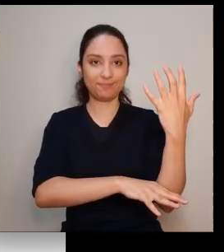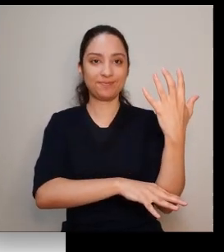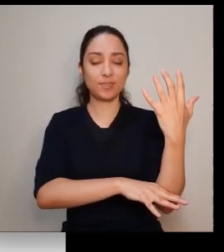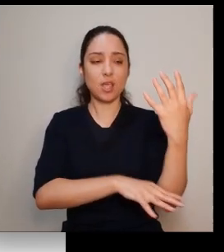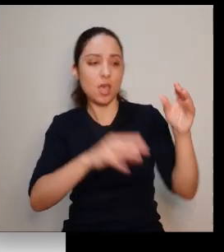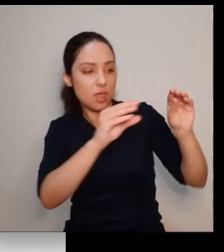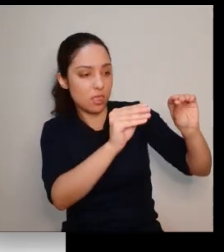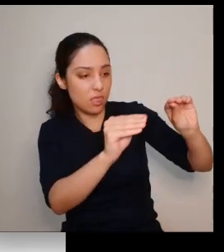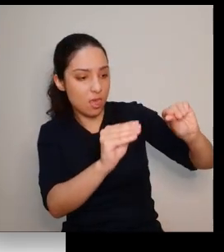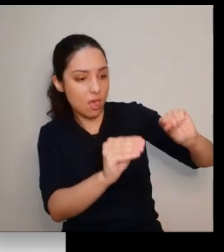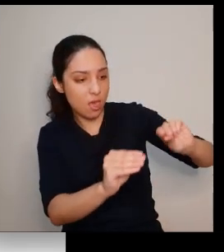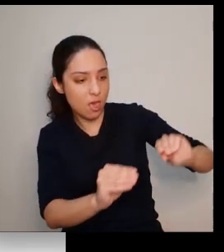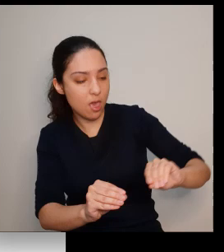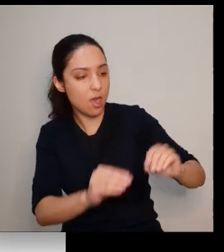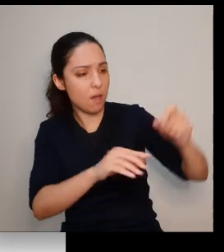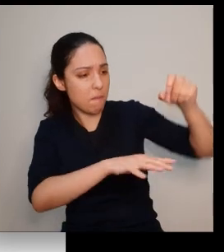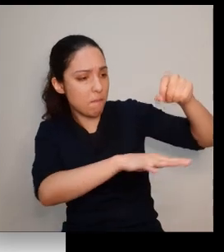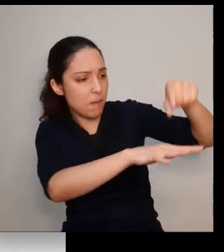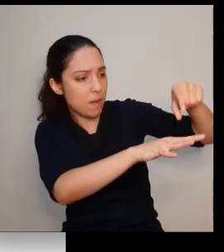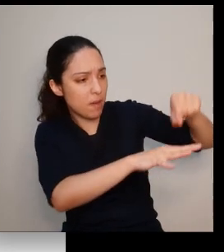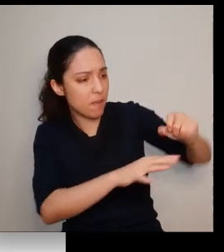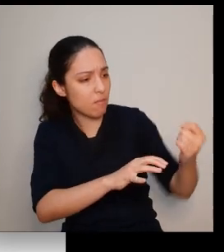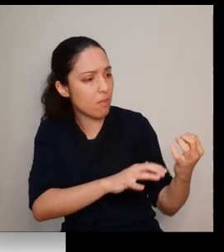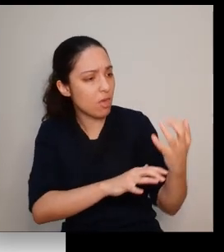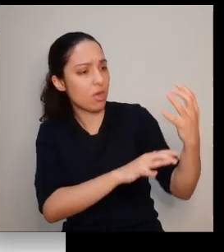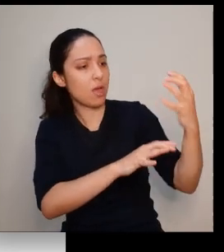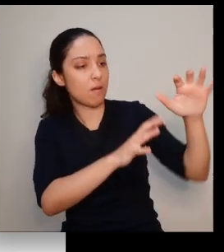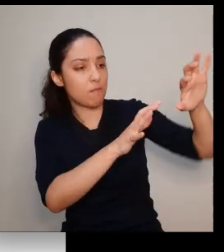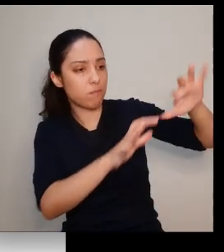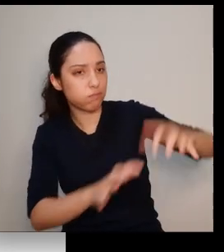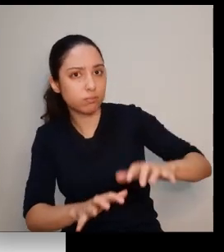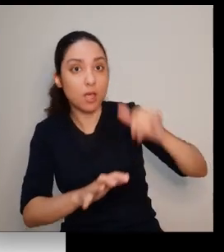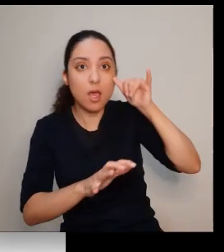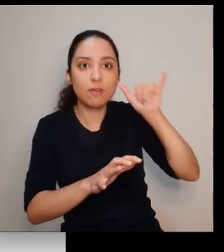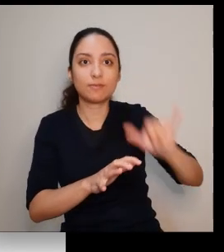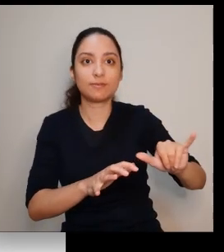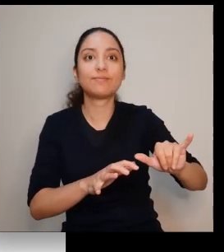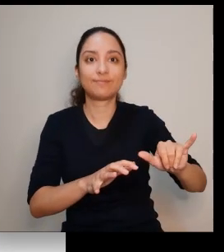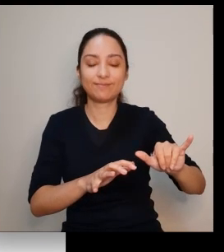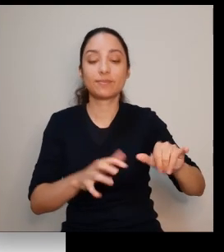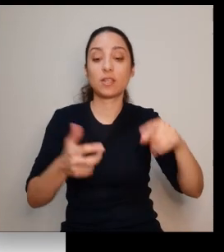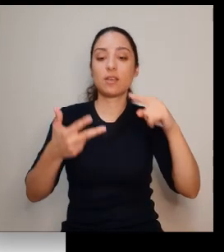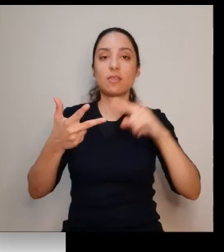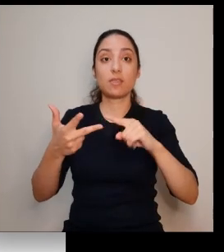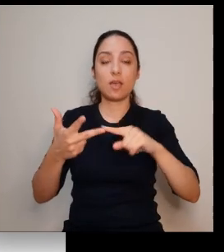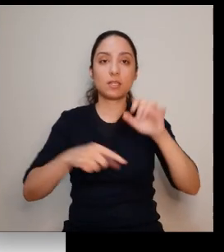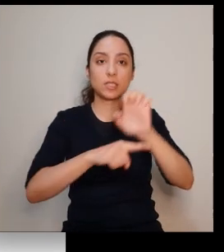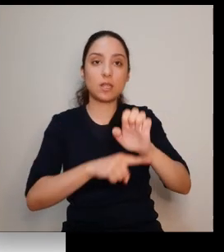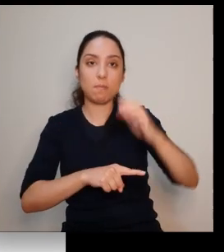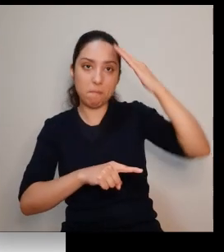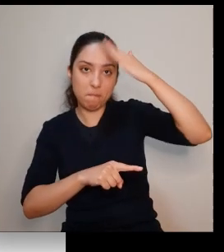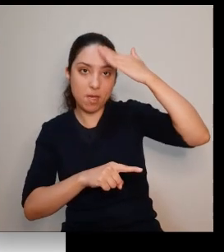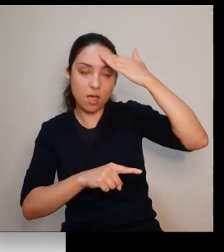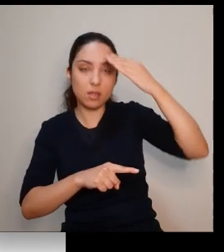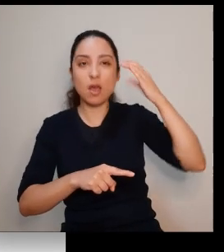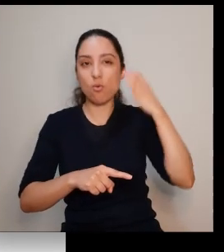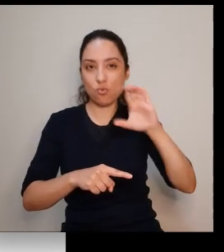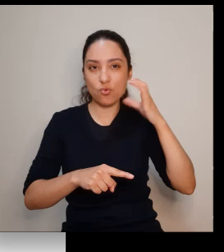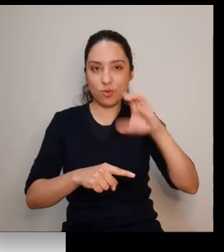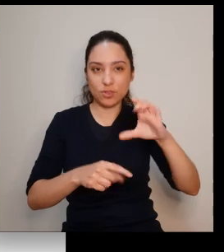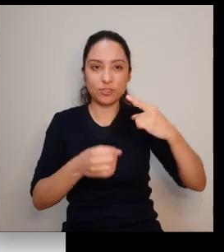o município do Rio de Janeiro por meio do programa Mutirão Reflorestamento. E a criação de parques urbanos